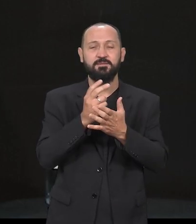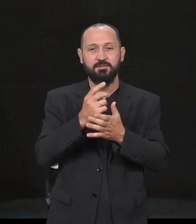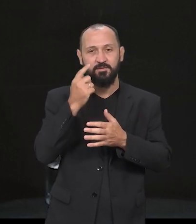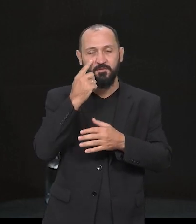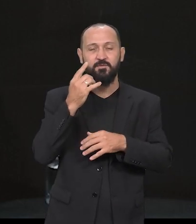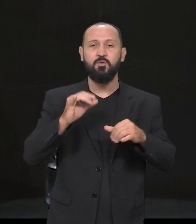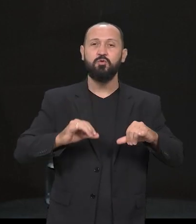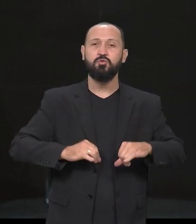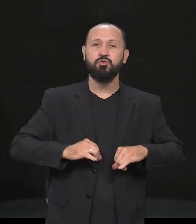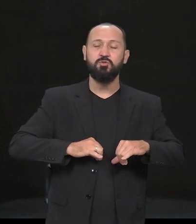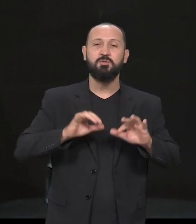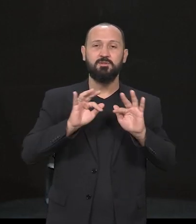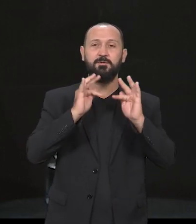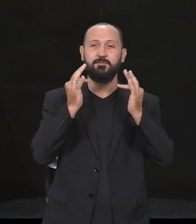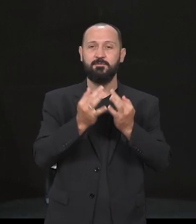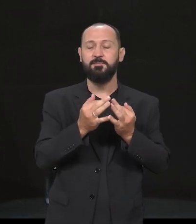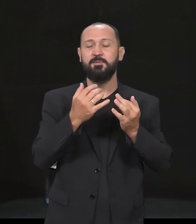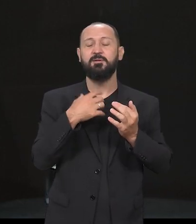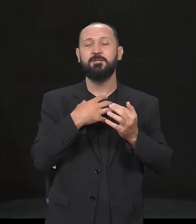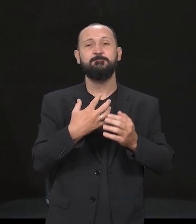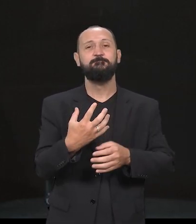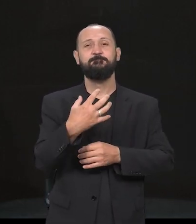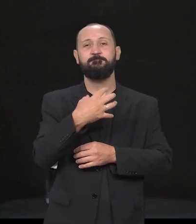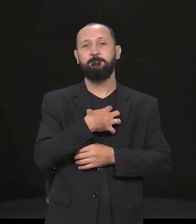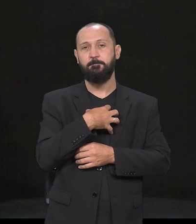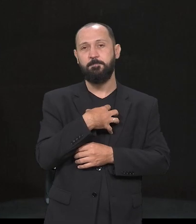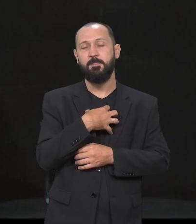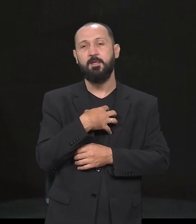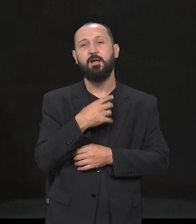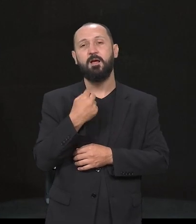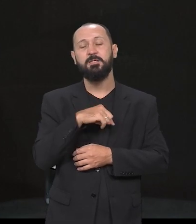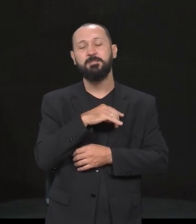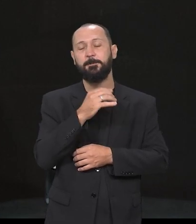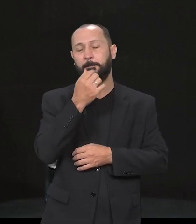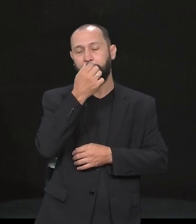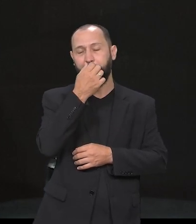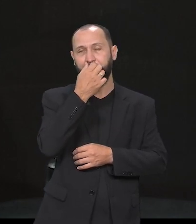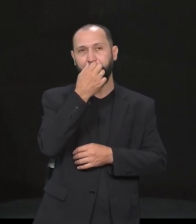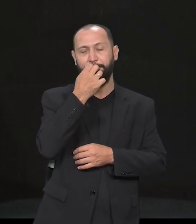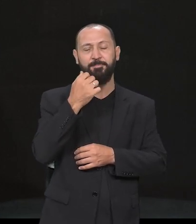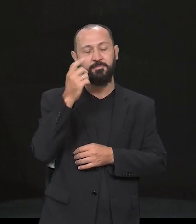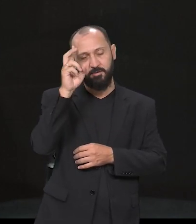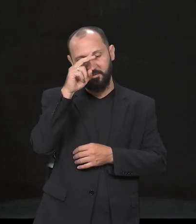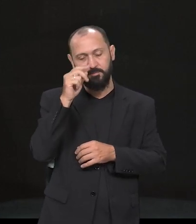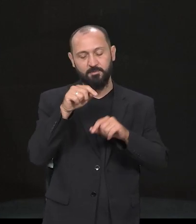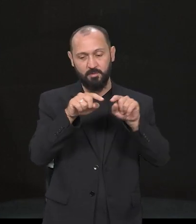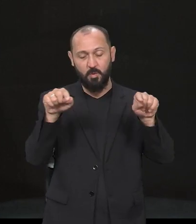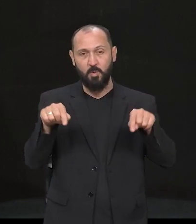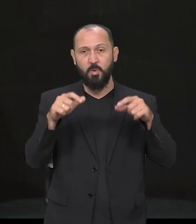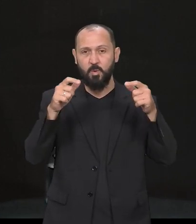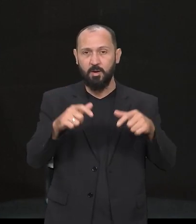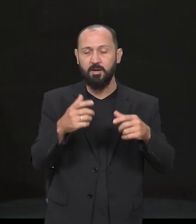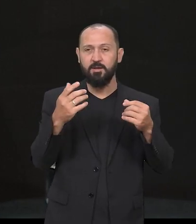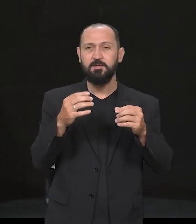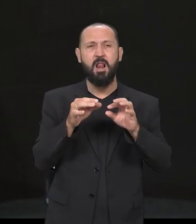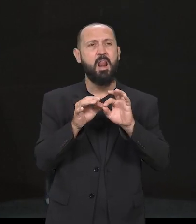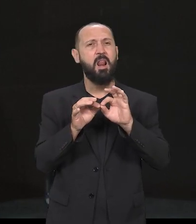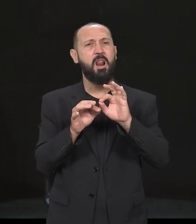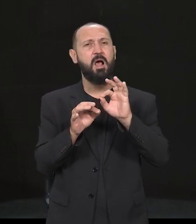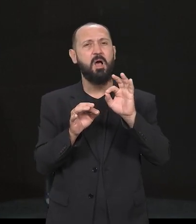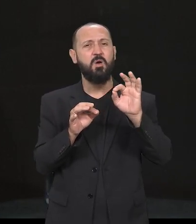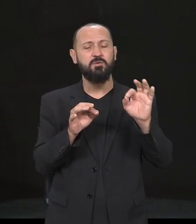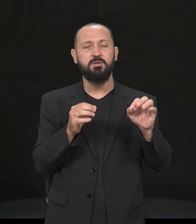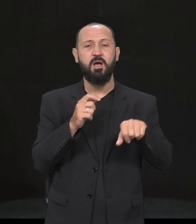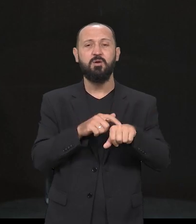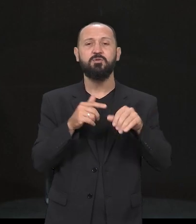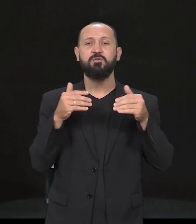o sofrimento do familiar é uma coisa assim que impacta um pouco a gente. E eu lembro de um local que uma vez era muito distante e